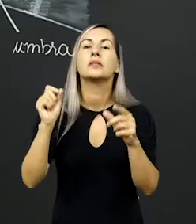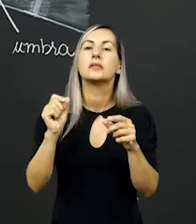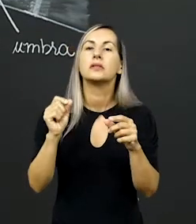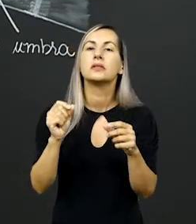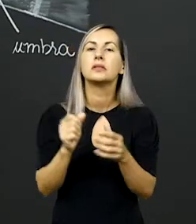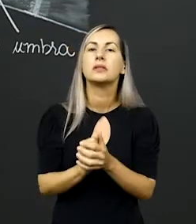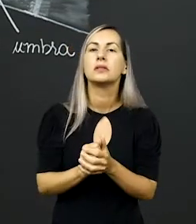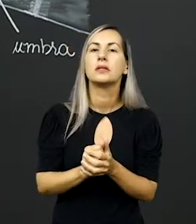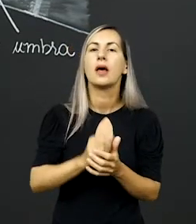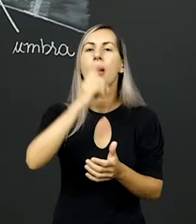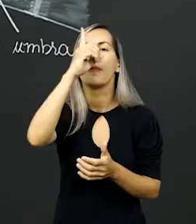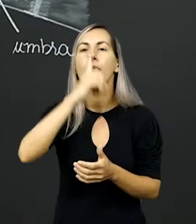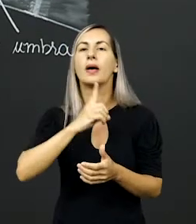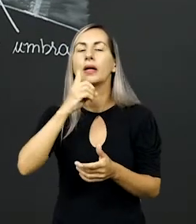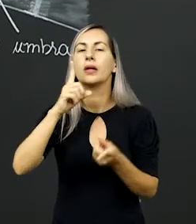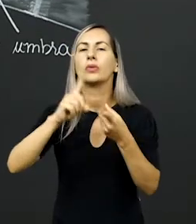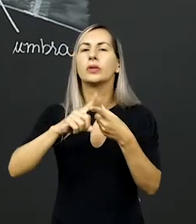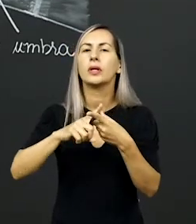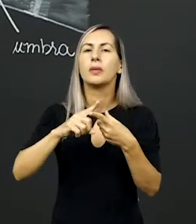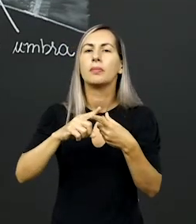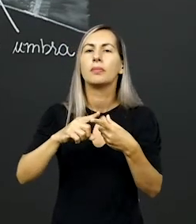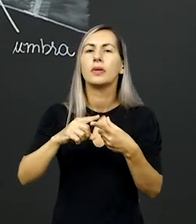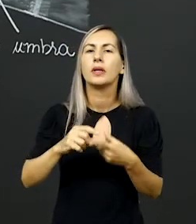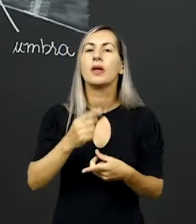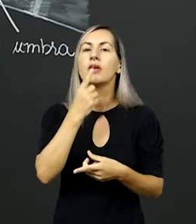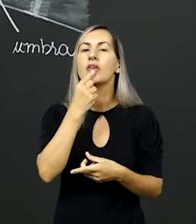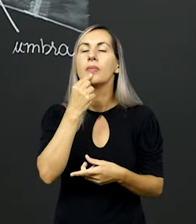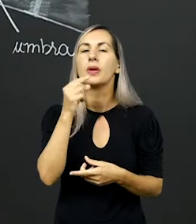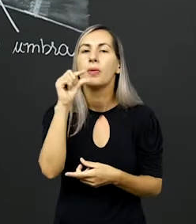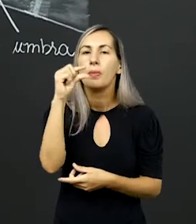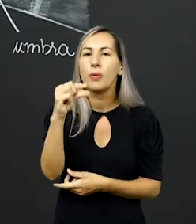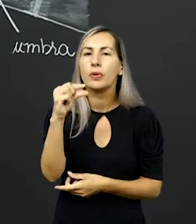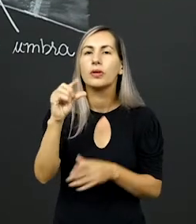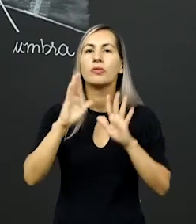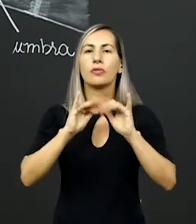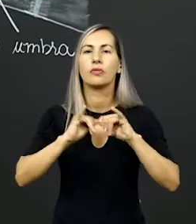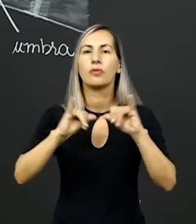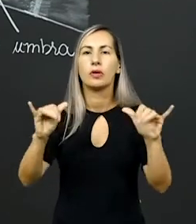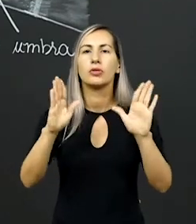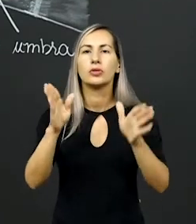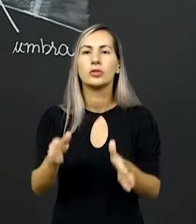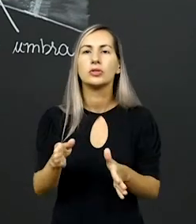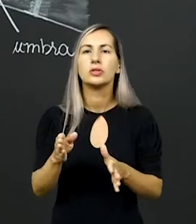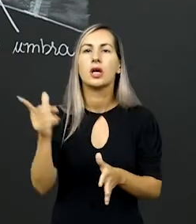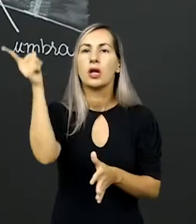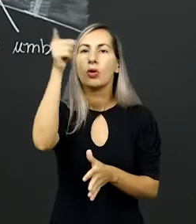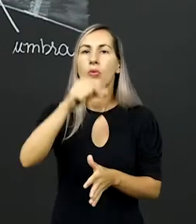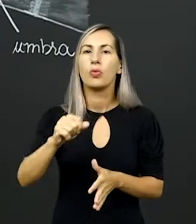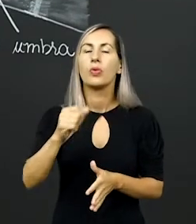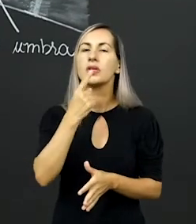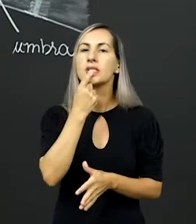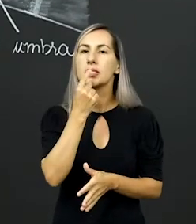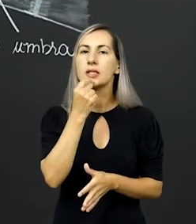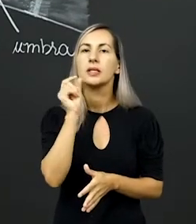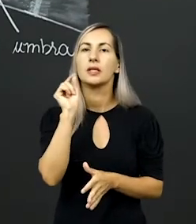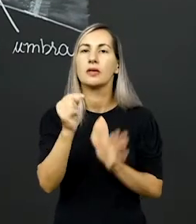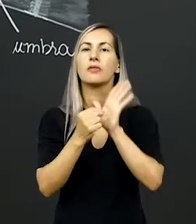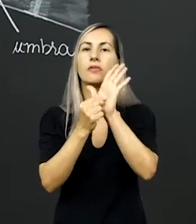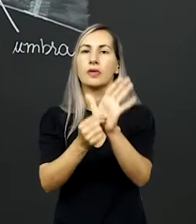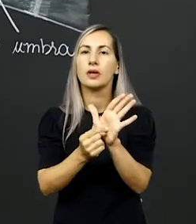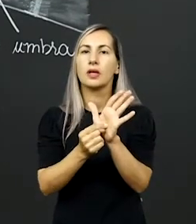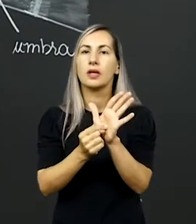meio amarelado e às vezes um tom até meio avermelhado. Já ouviu falar da lua de sangue? A lua de sangue vai ser esse momento dessa